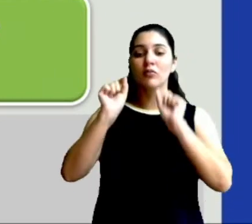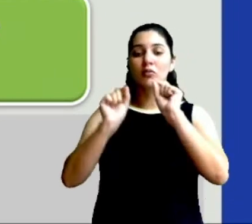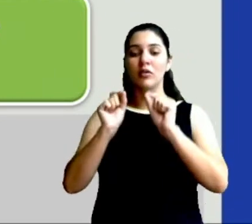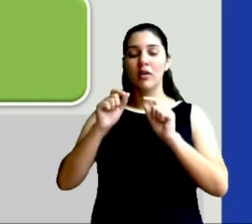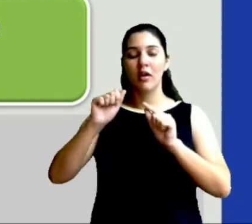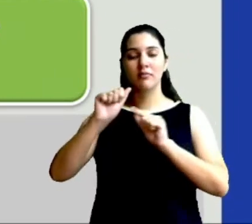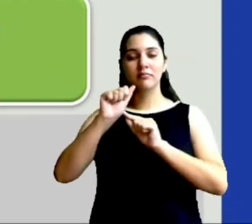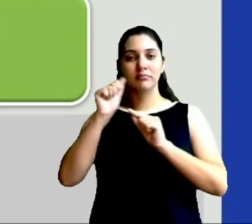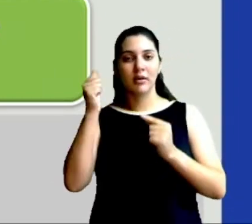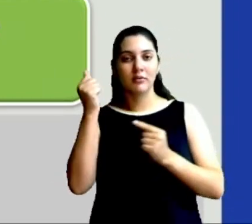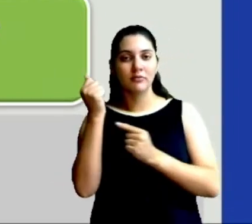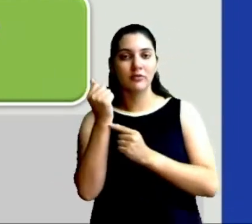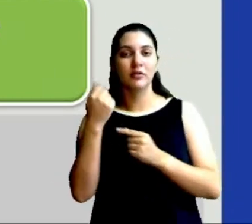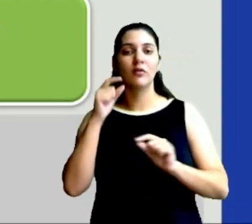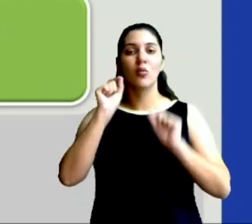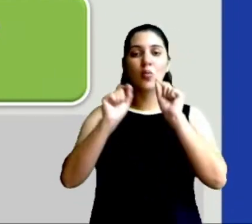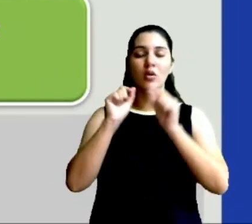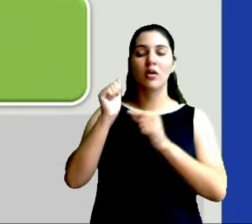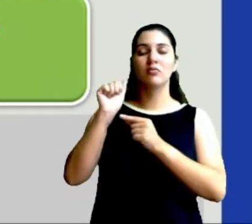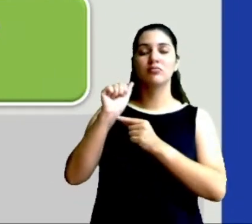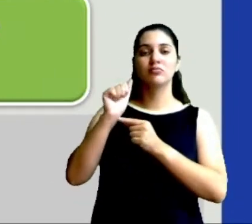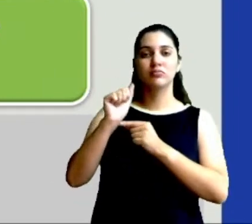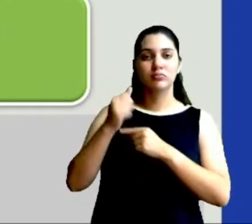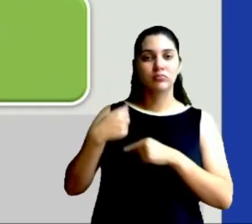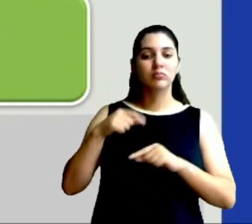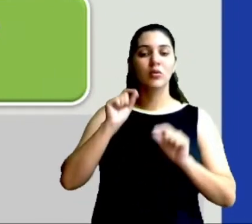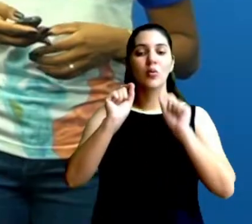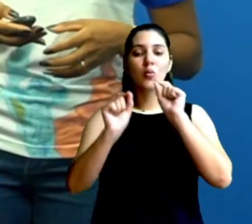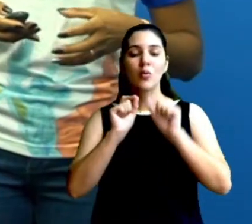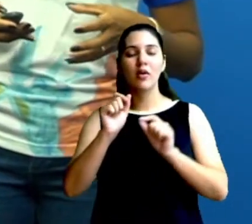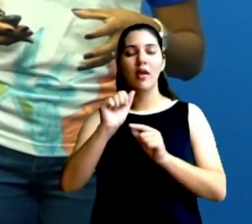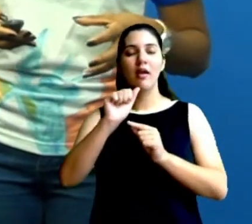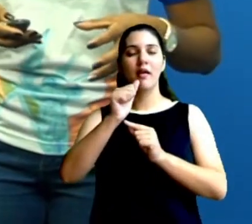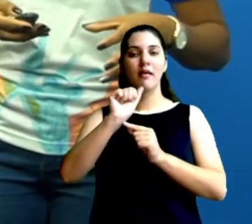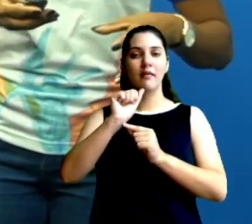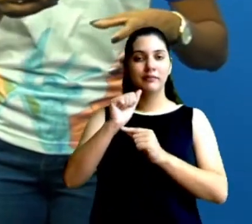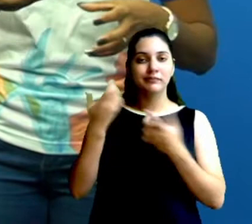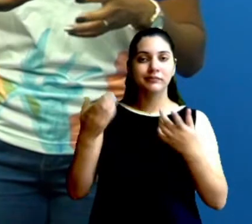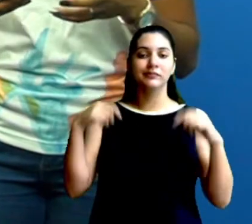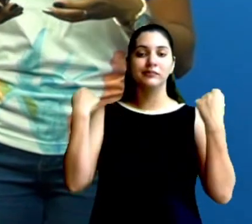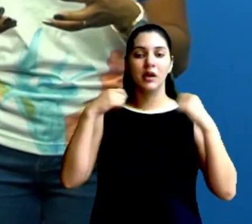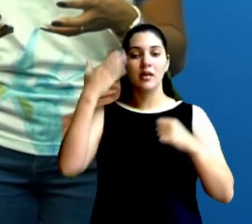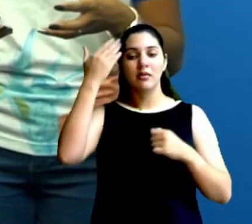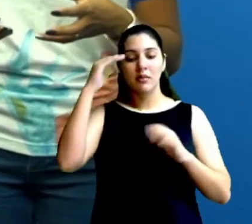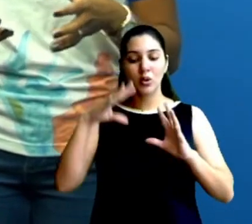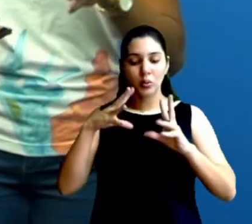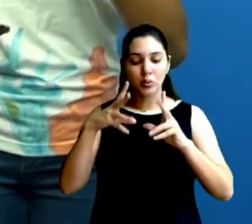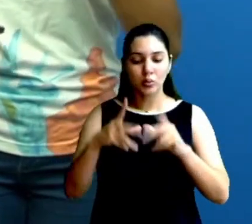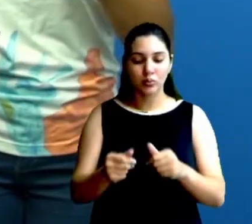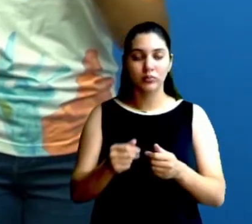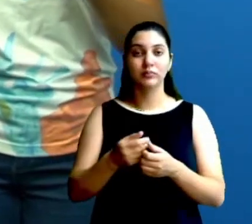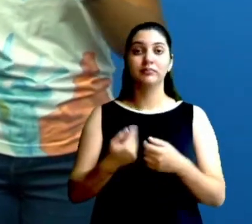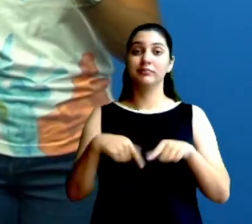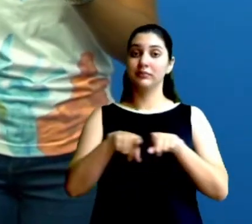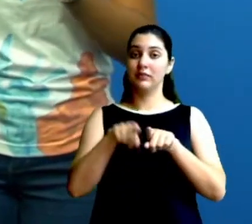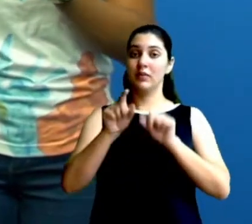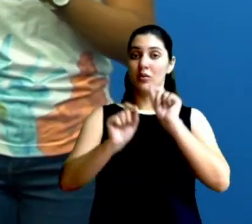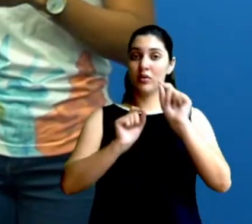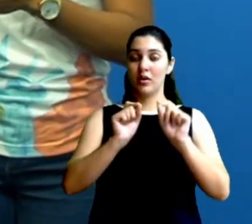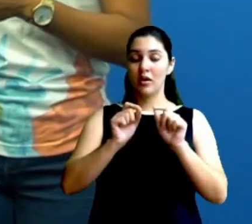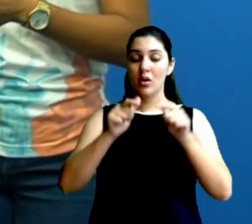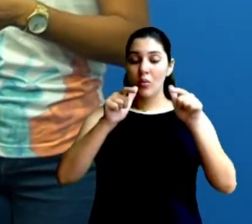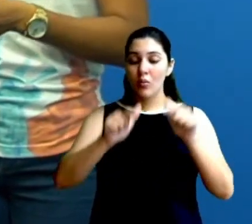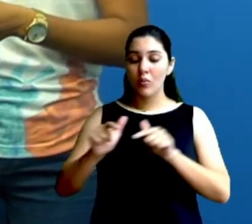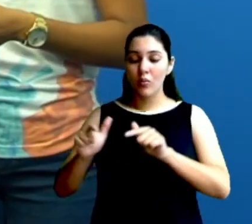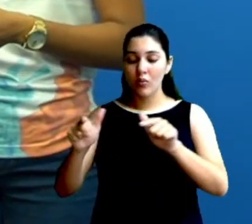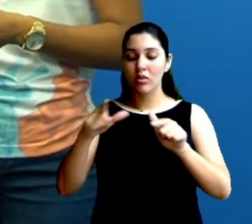um adjetivo, o que é um substantivo, o que é um artigo, enfim, a gente precisa saber de tudo isso. E também onde é